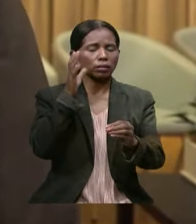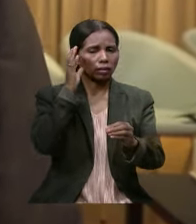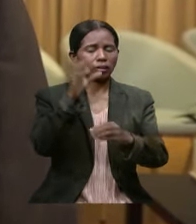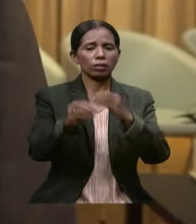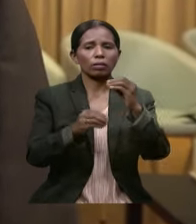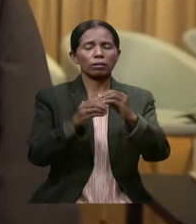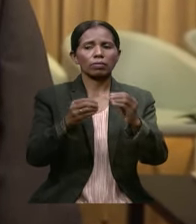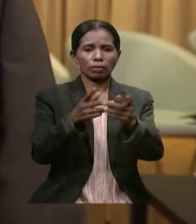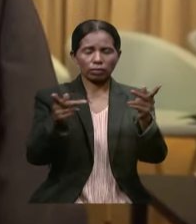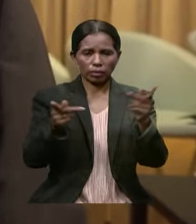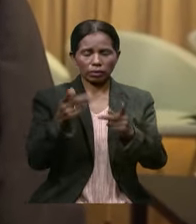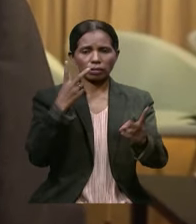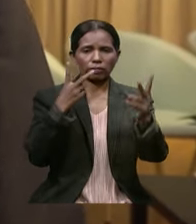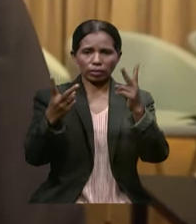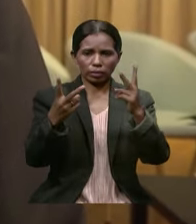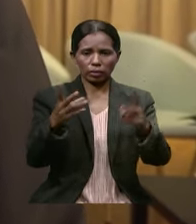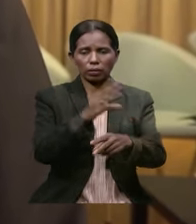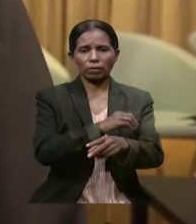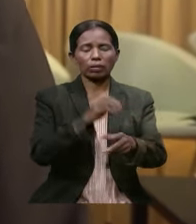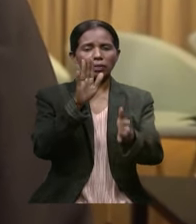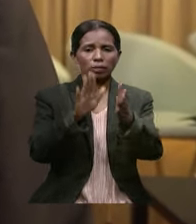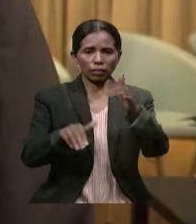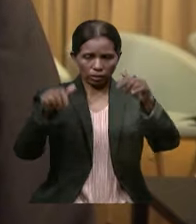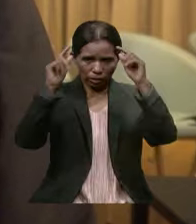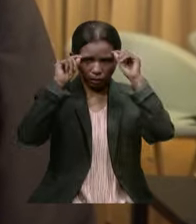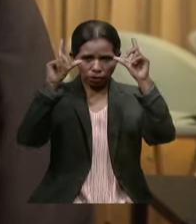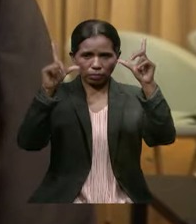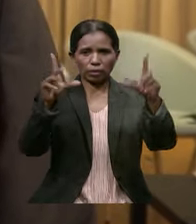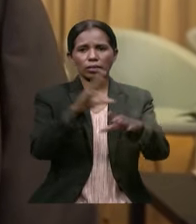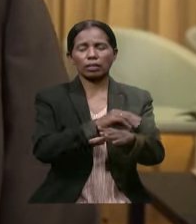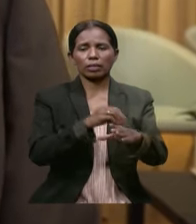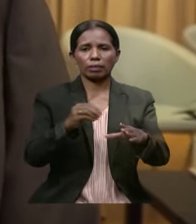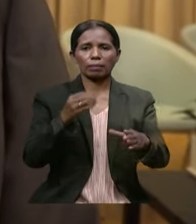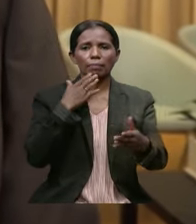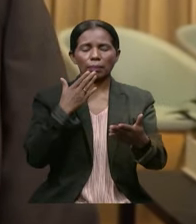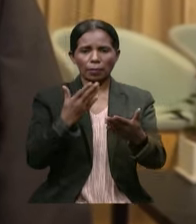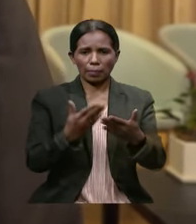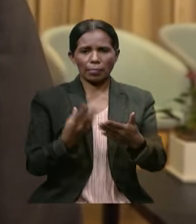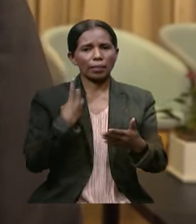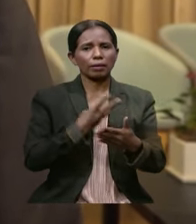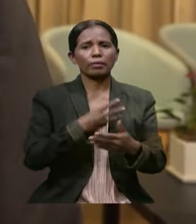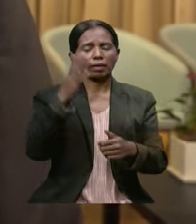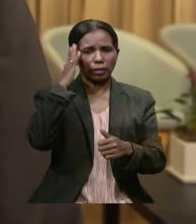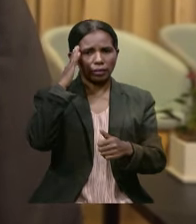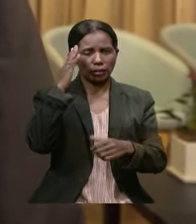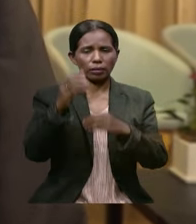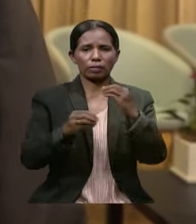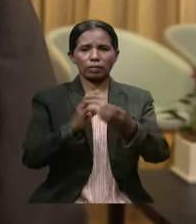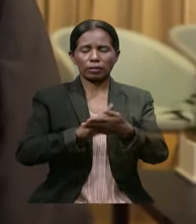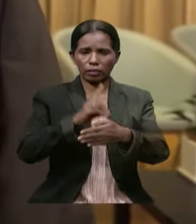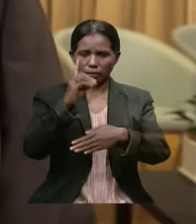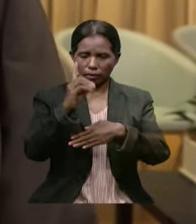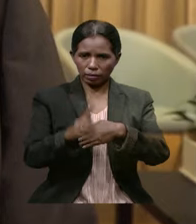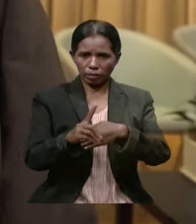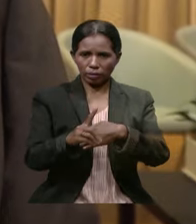bela atum, desemprego e Timor. E da fala, e da técnica, tá? Desenvolvimento Costa